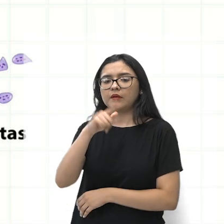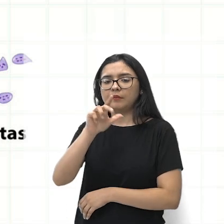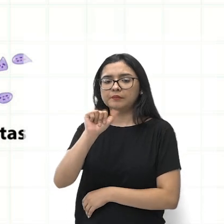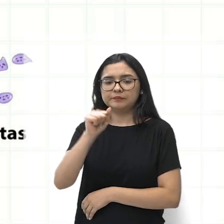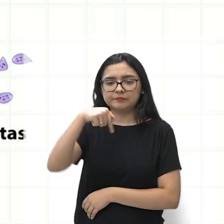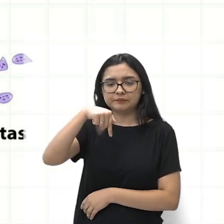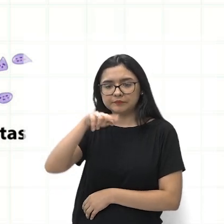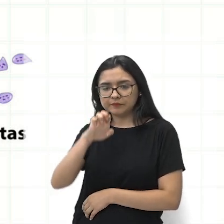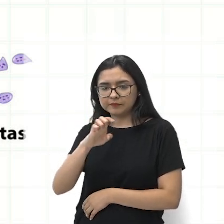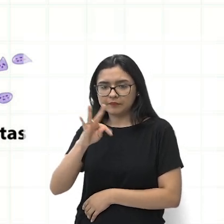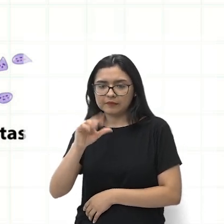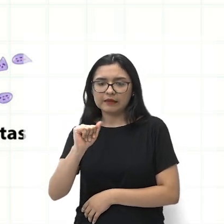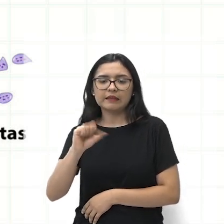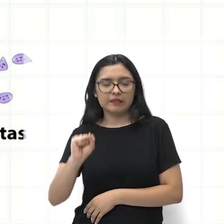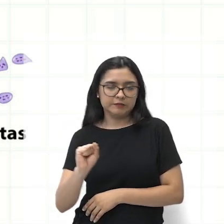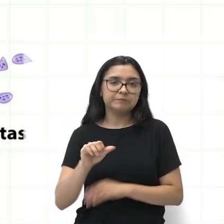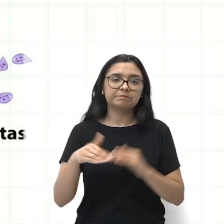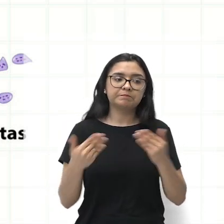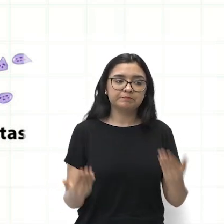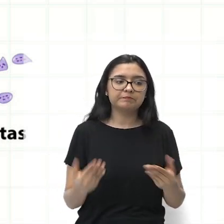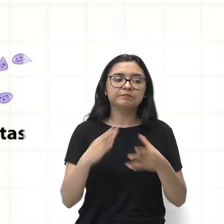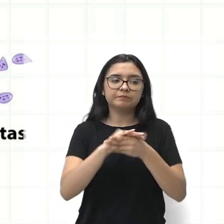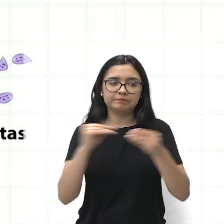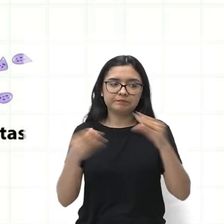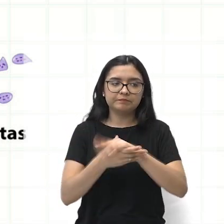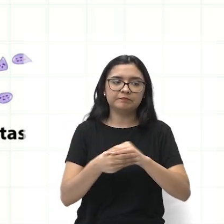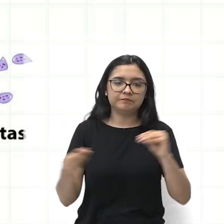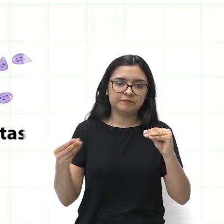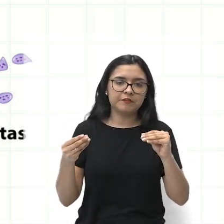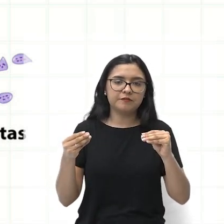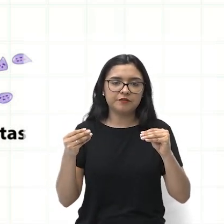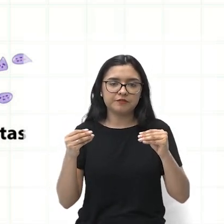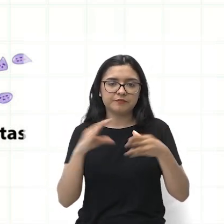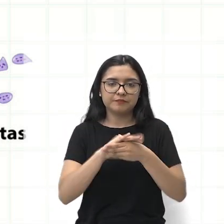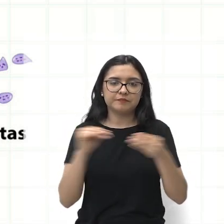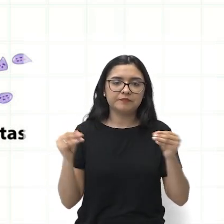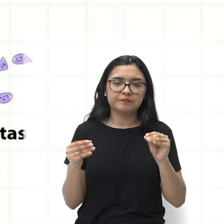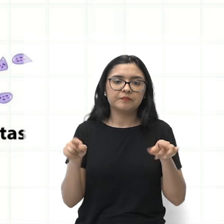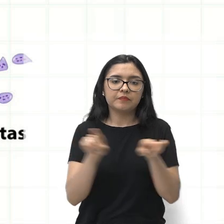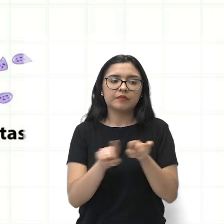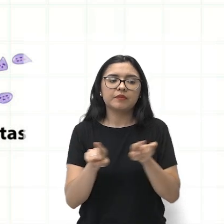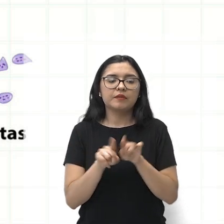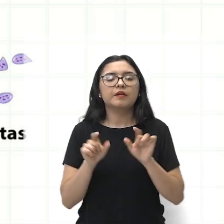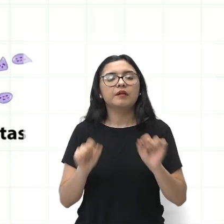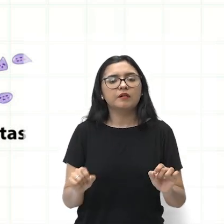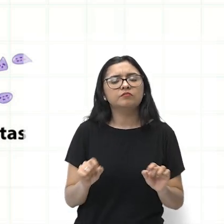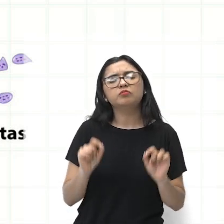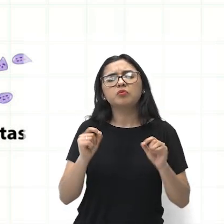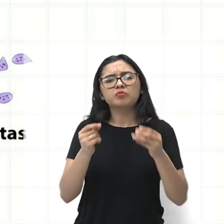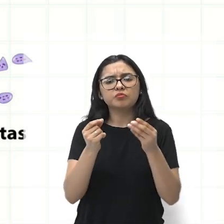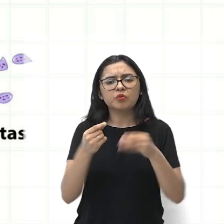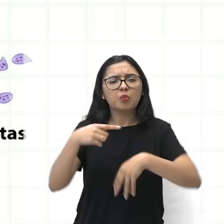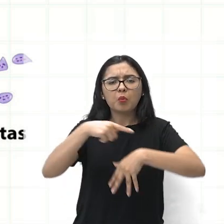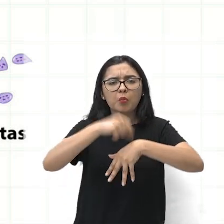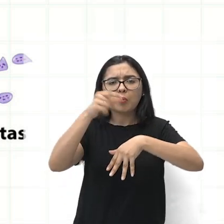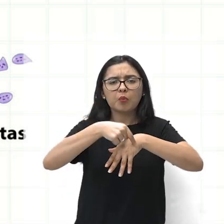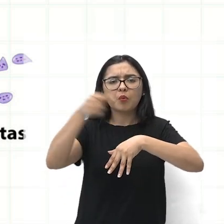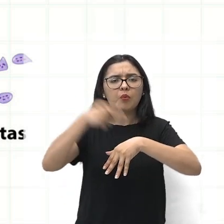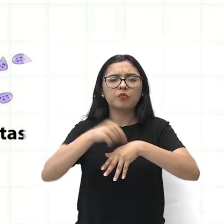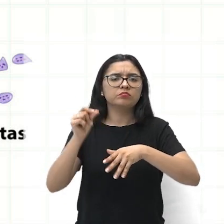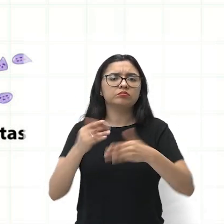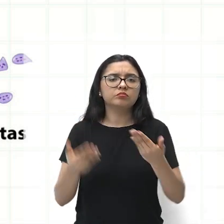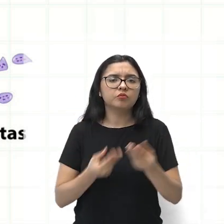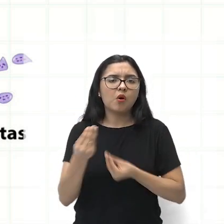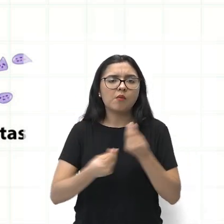certo? E ali, professora, glóbulo branco, o que ele faz no meu sangue? O glóbulo